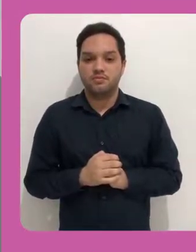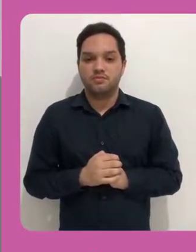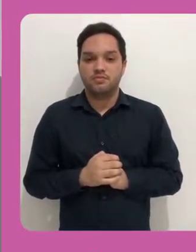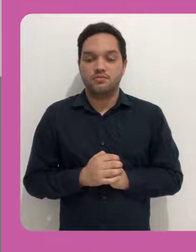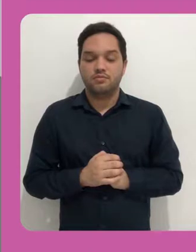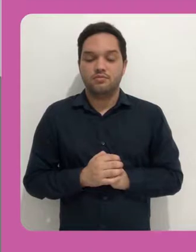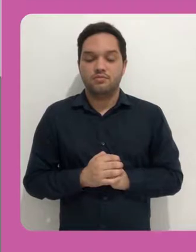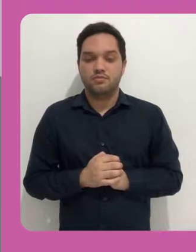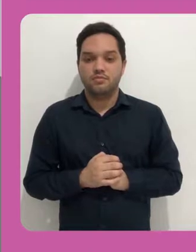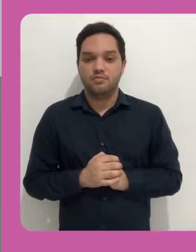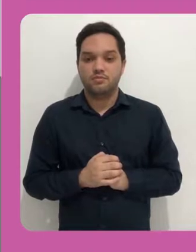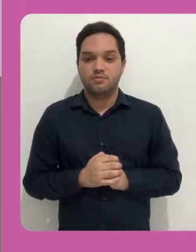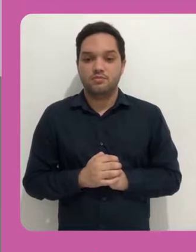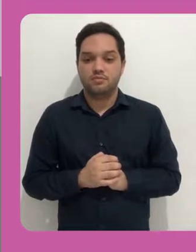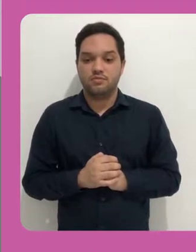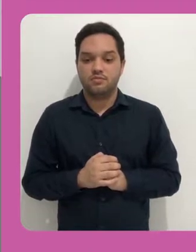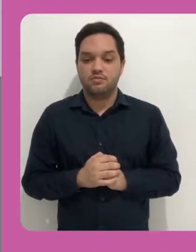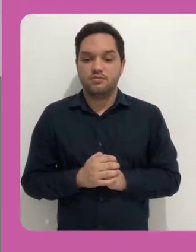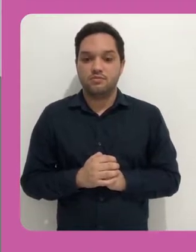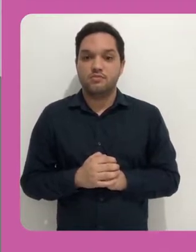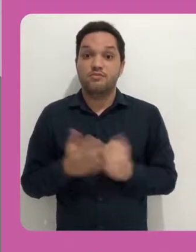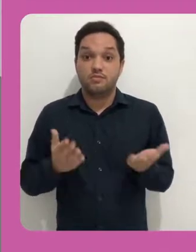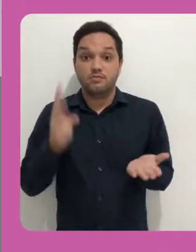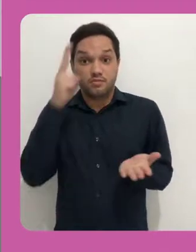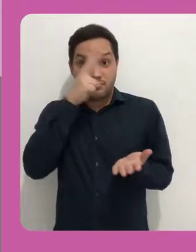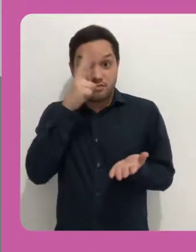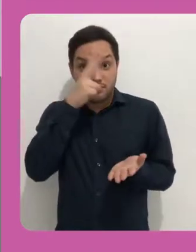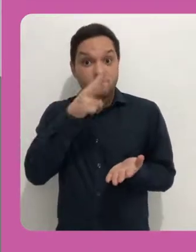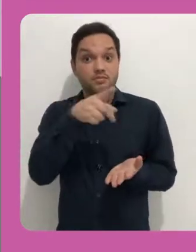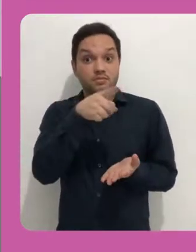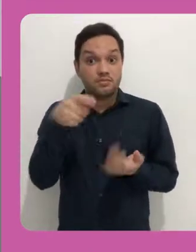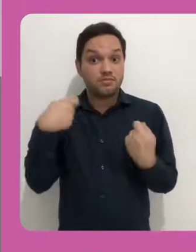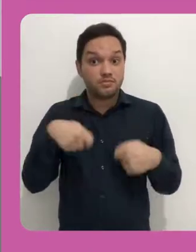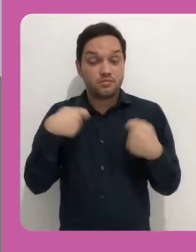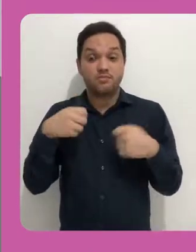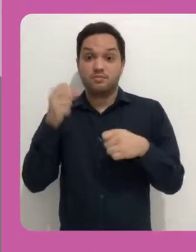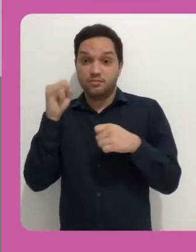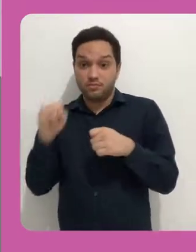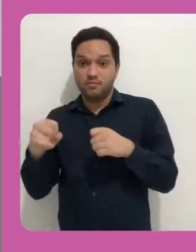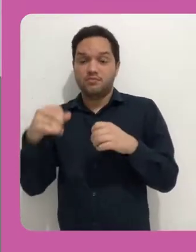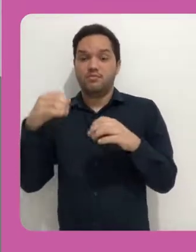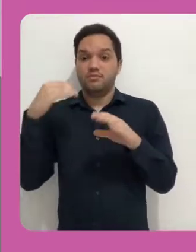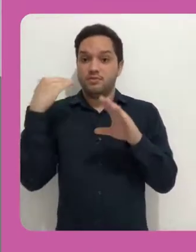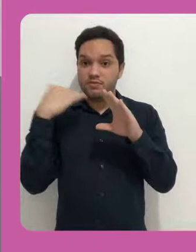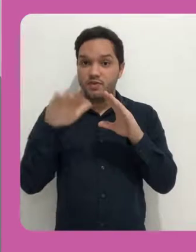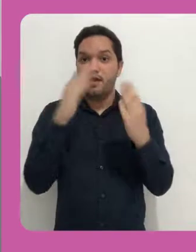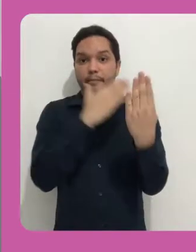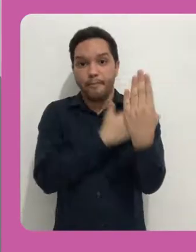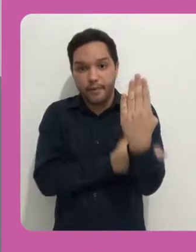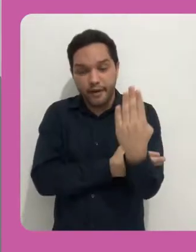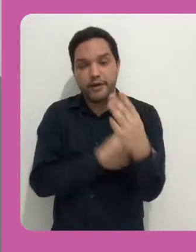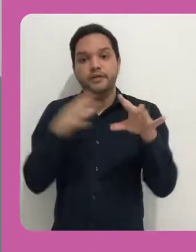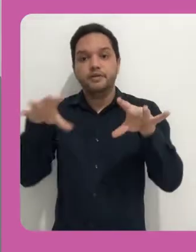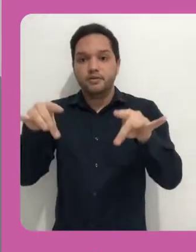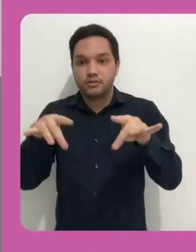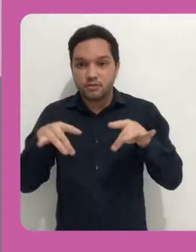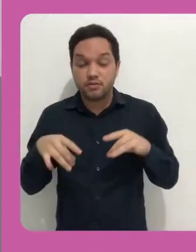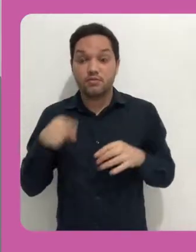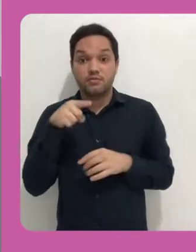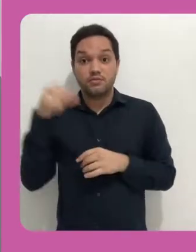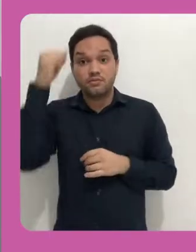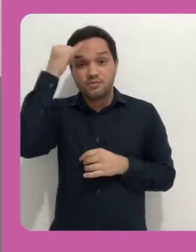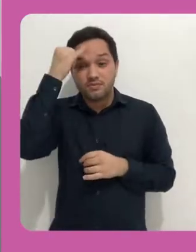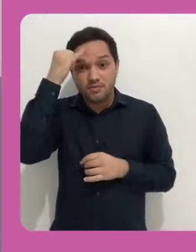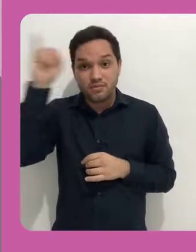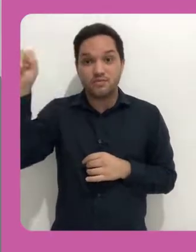lembre-se sempre de, quando você criar pastas e arquivos, evitar colocar acentuação, nomes de